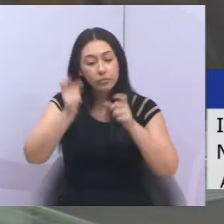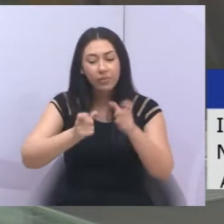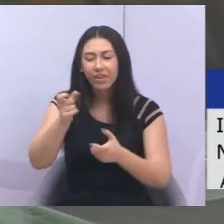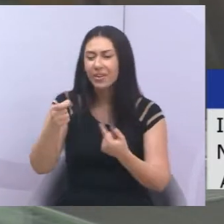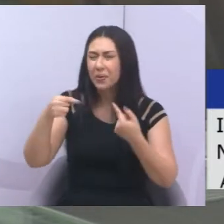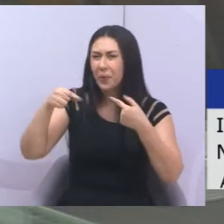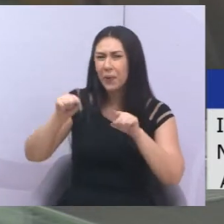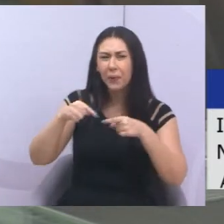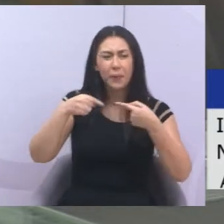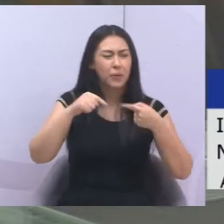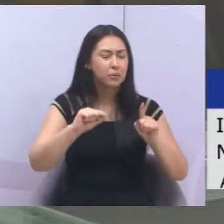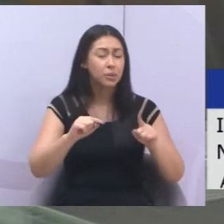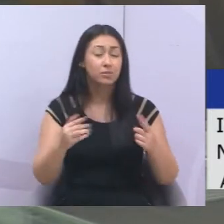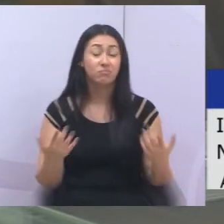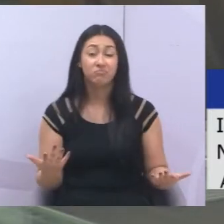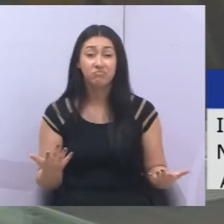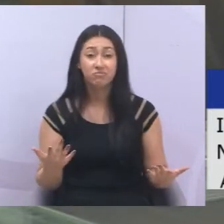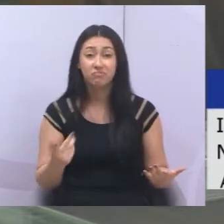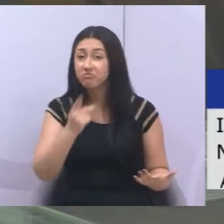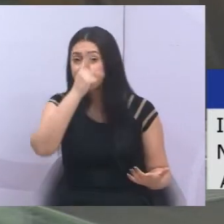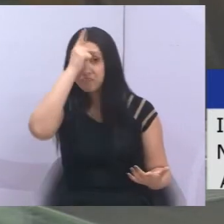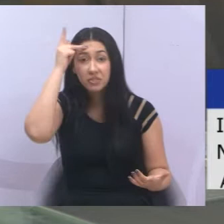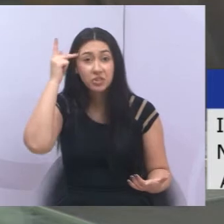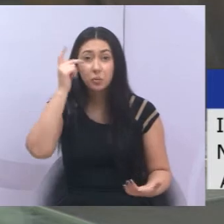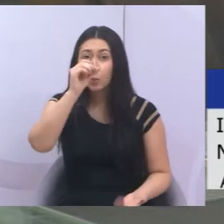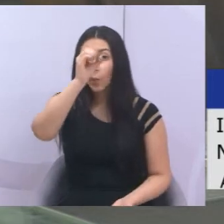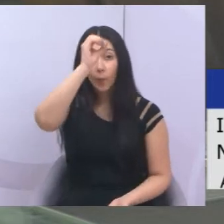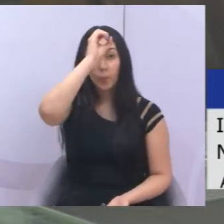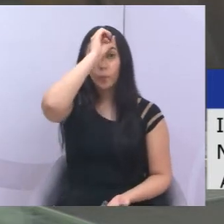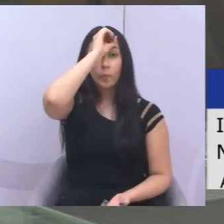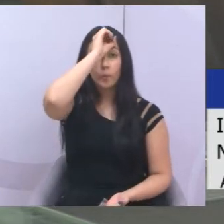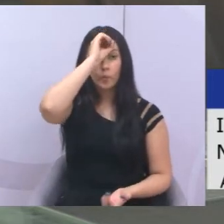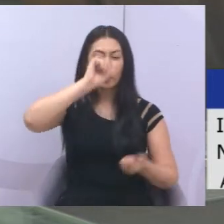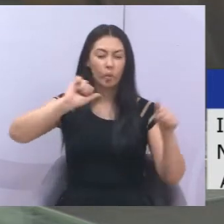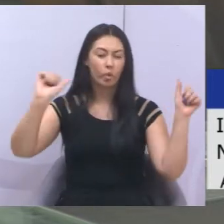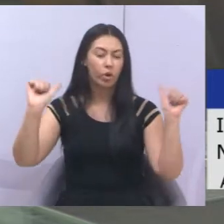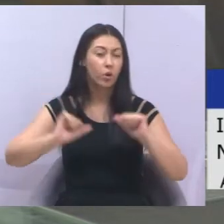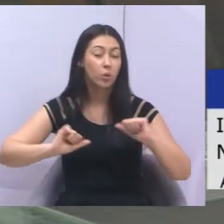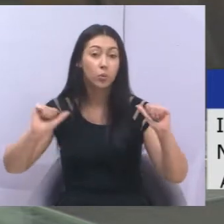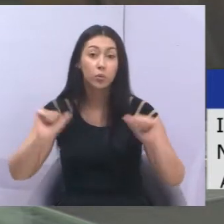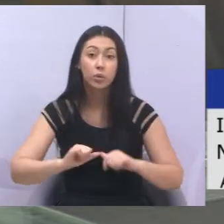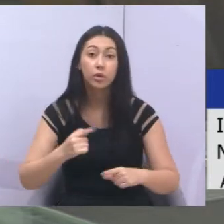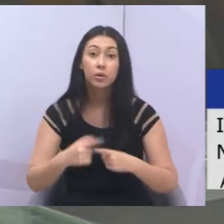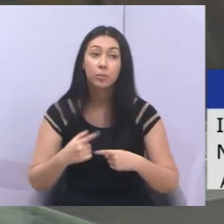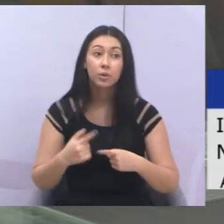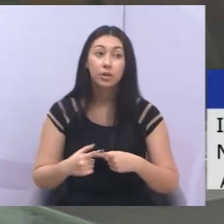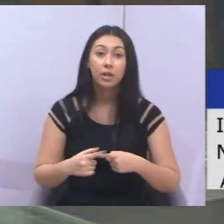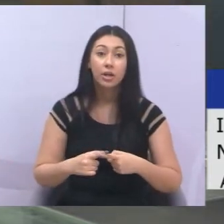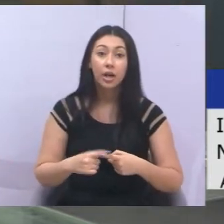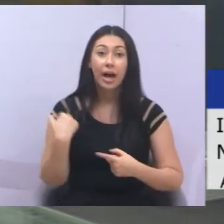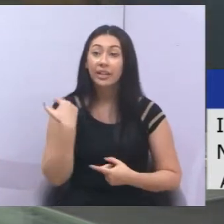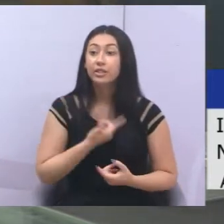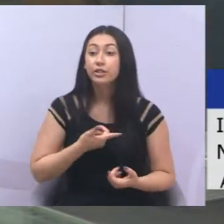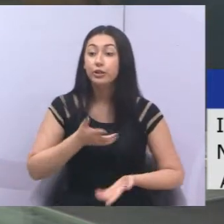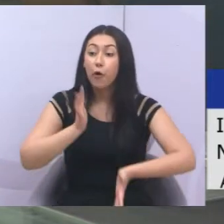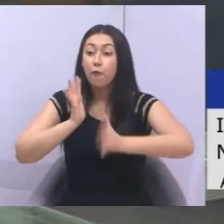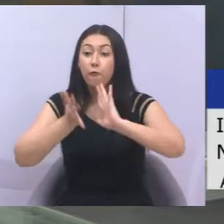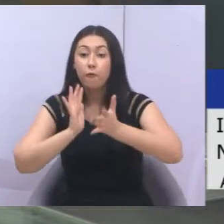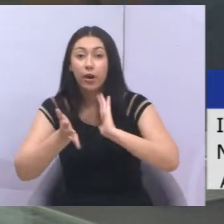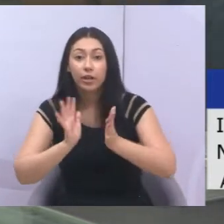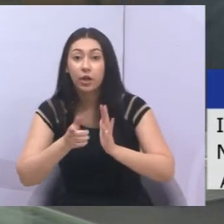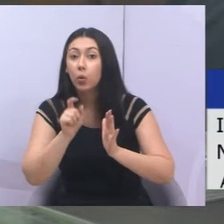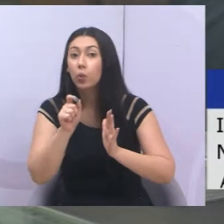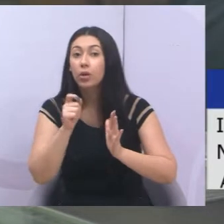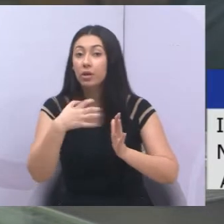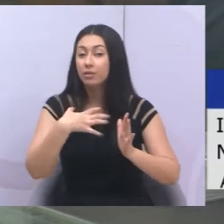criticam, pode ter certeza, são pessoas vazias, negativas, porque a boca só fala aquilo que está